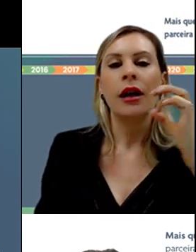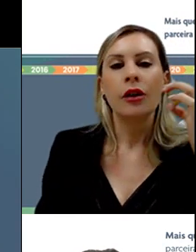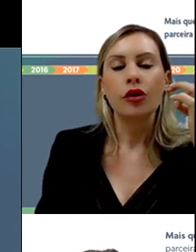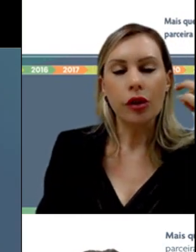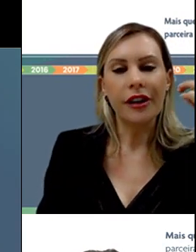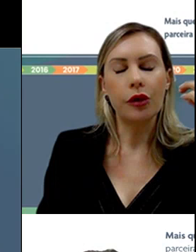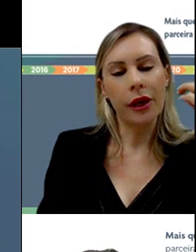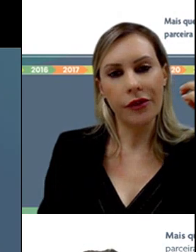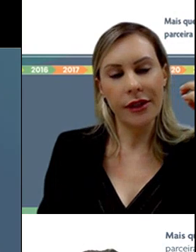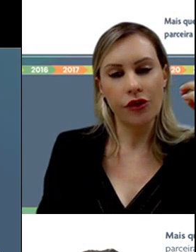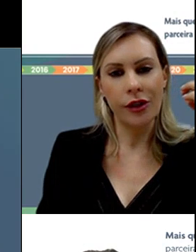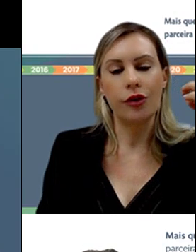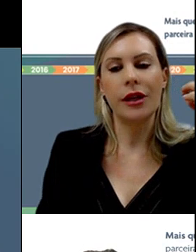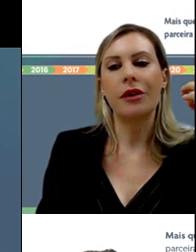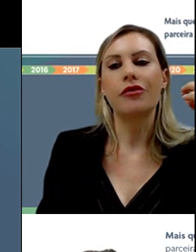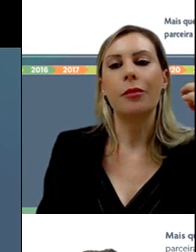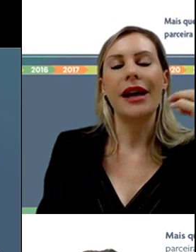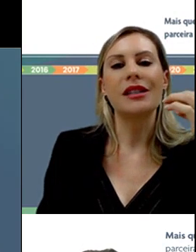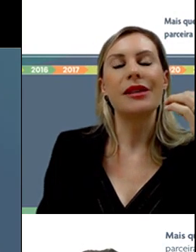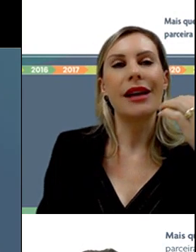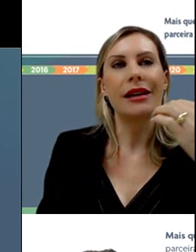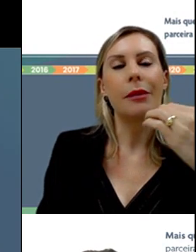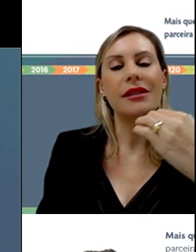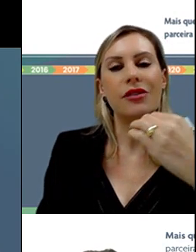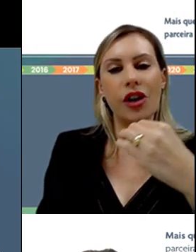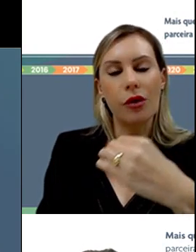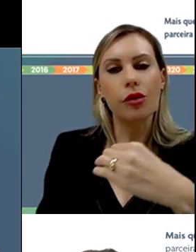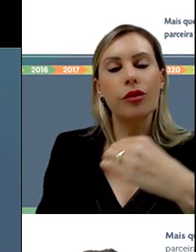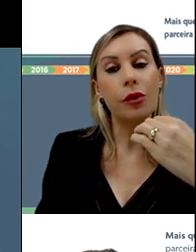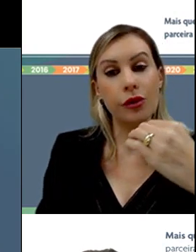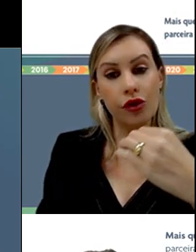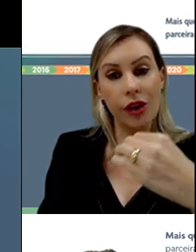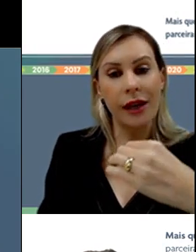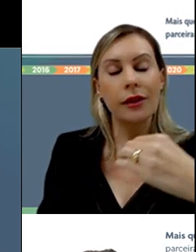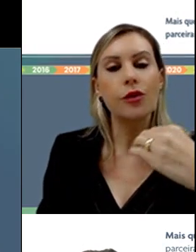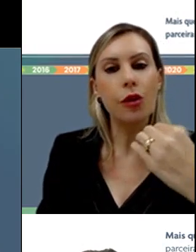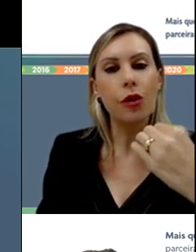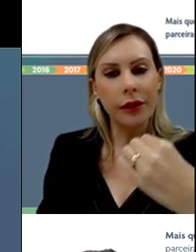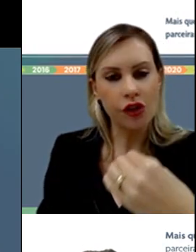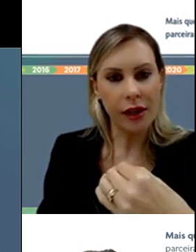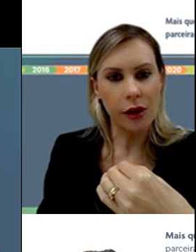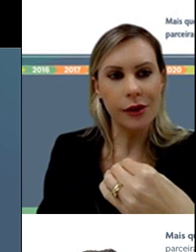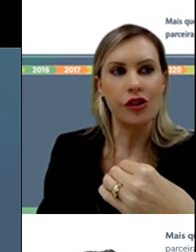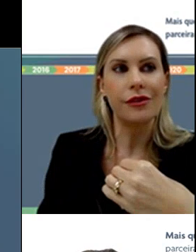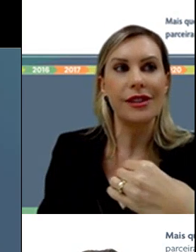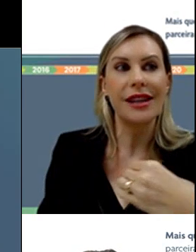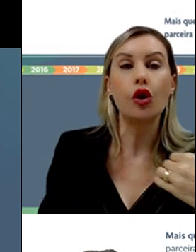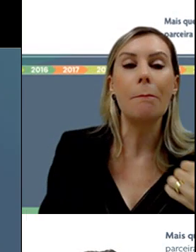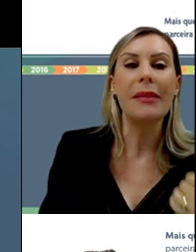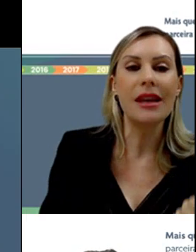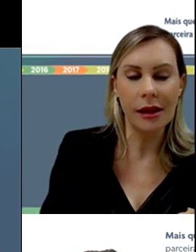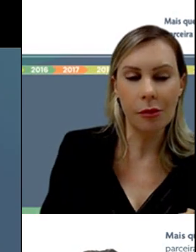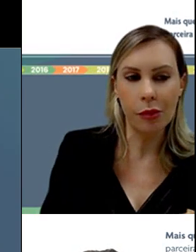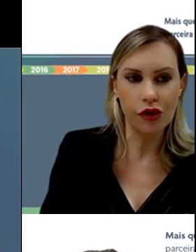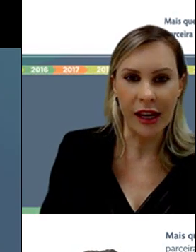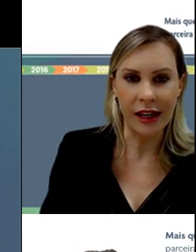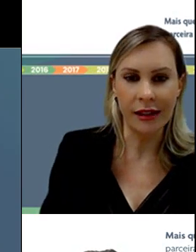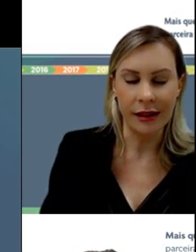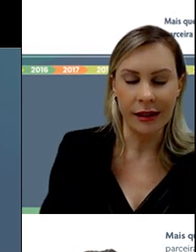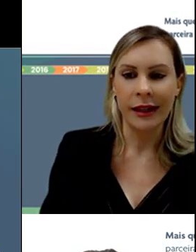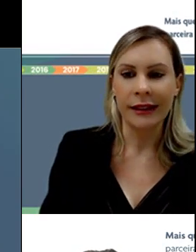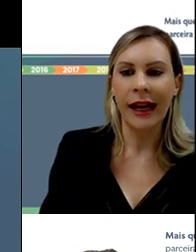importante. Todo valor que você direciona para a FUNPRESP sai da base de cálculo do imposto de renda do seu contra-cheque, ou seja, você economiza